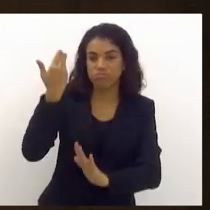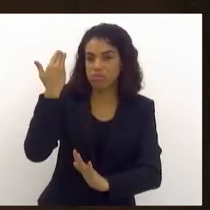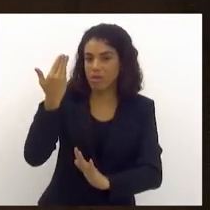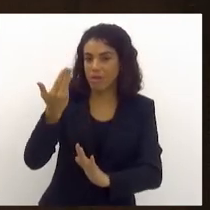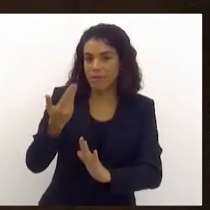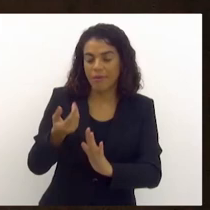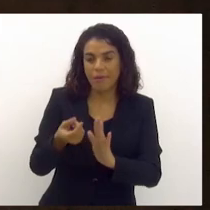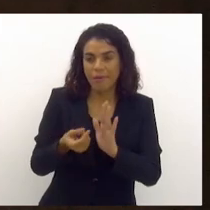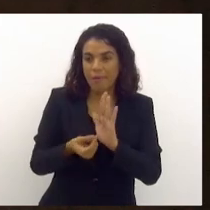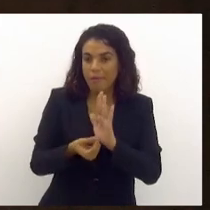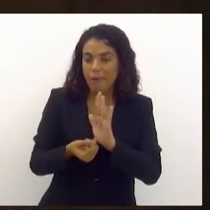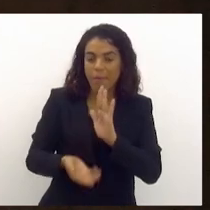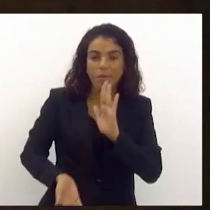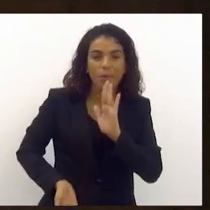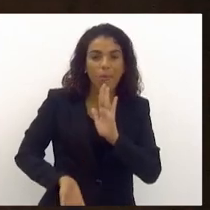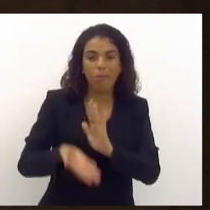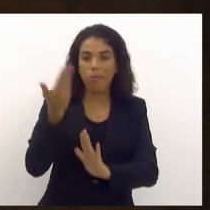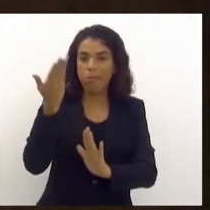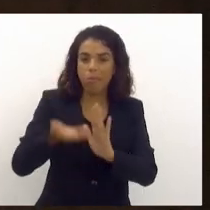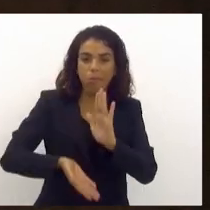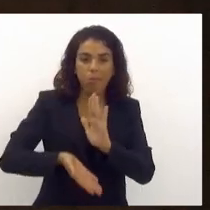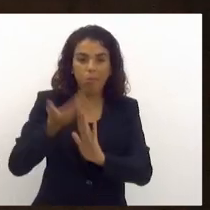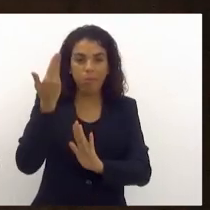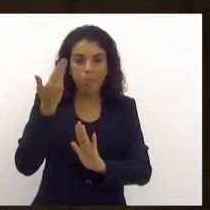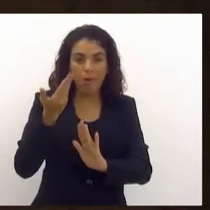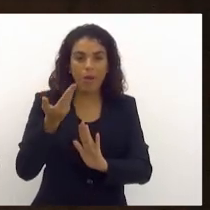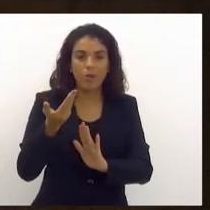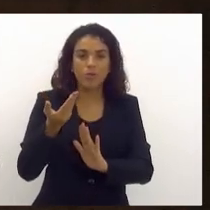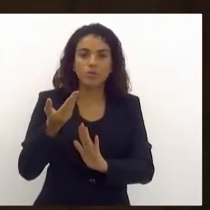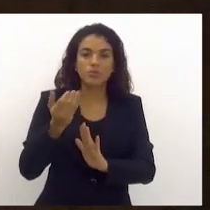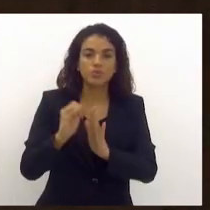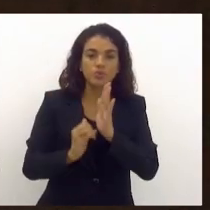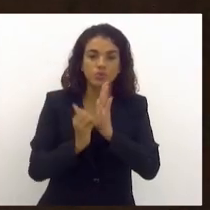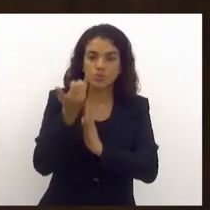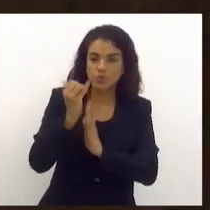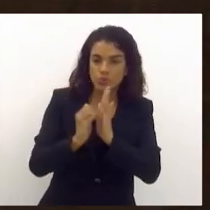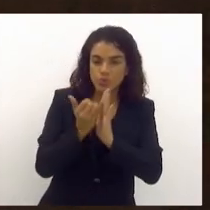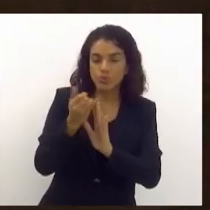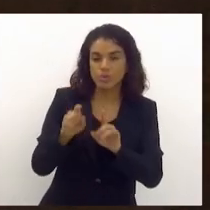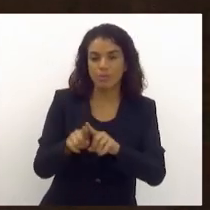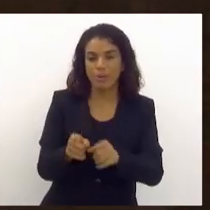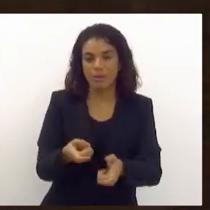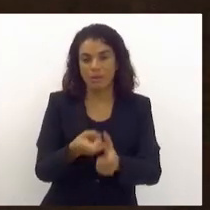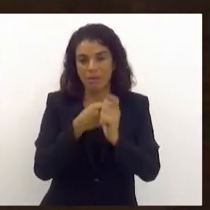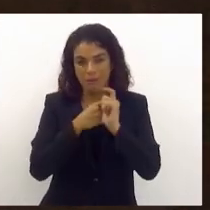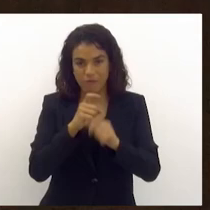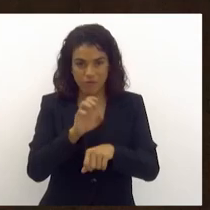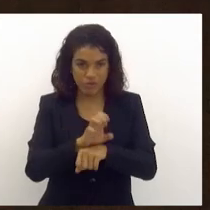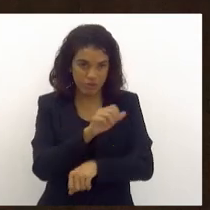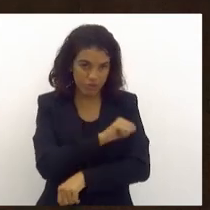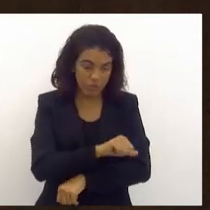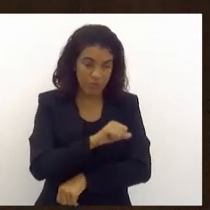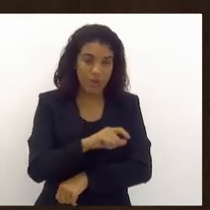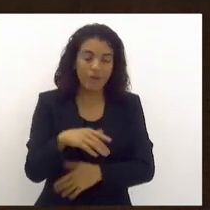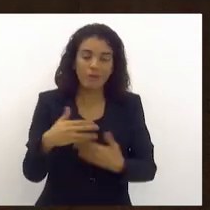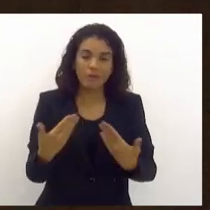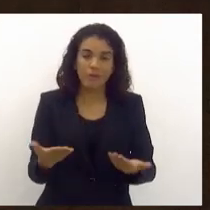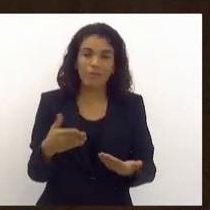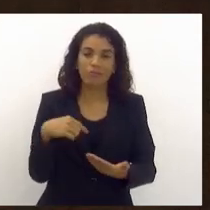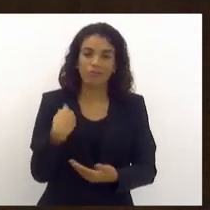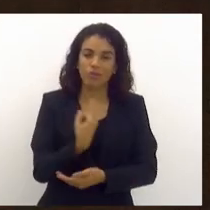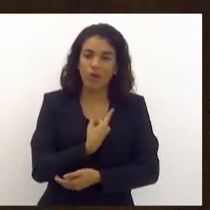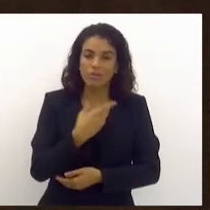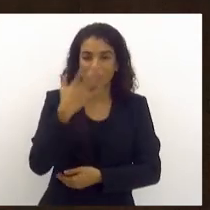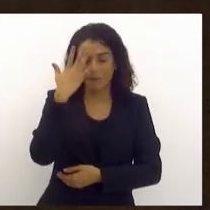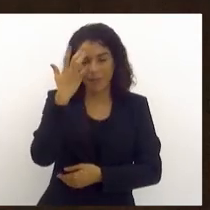ao aumento constante dos juros e da dívida do Estado do Rio de Janeiro. Então, estaremos nessa